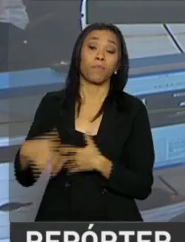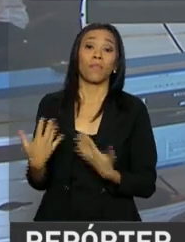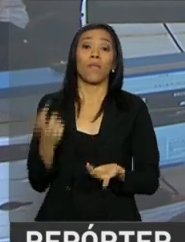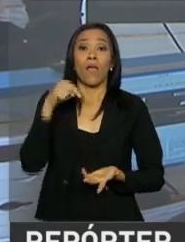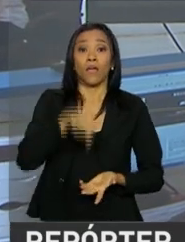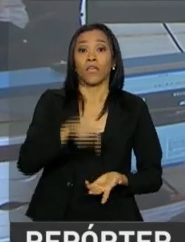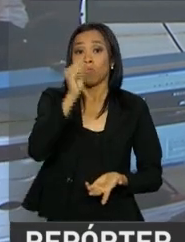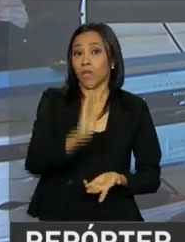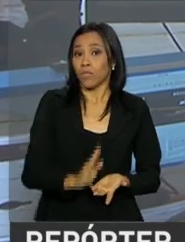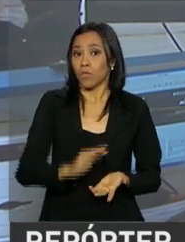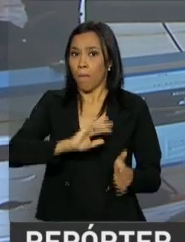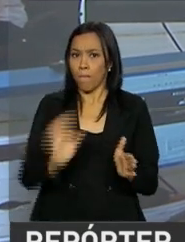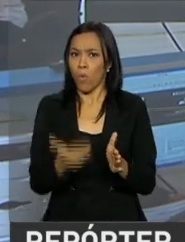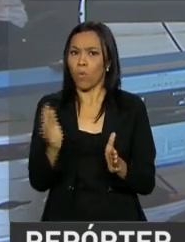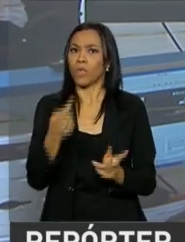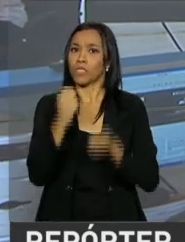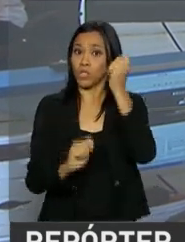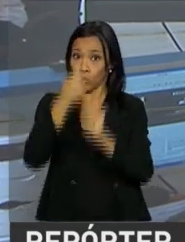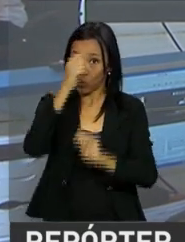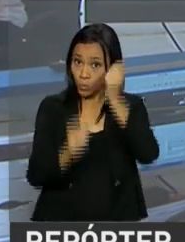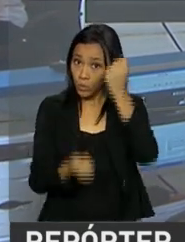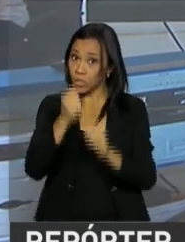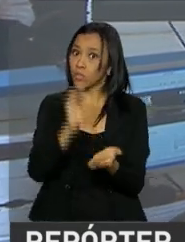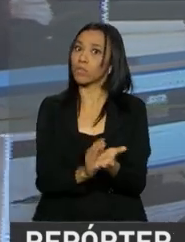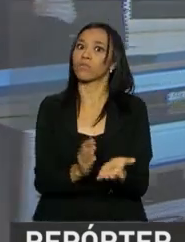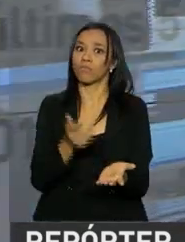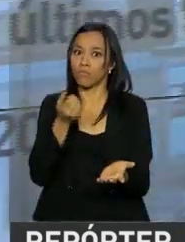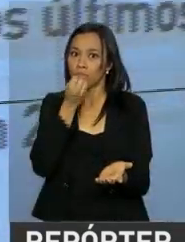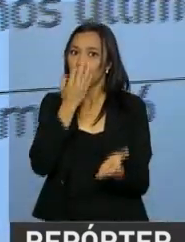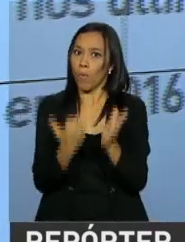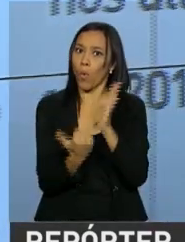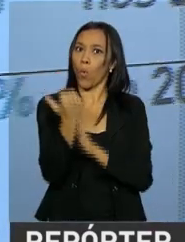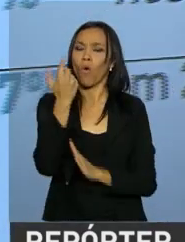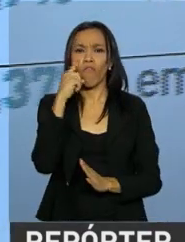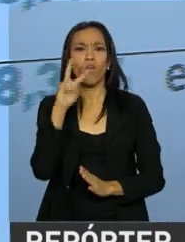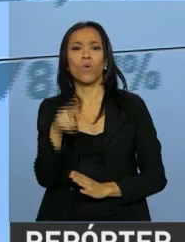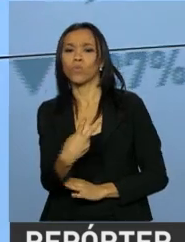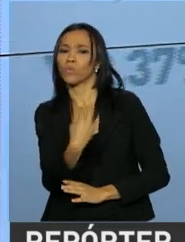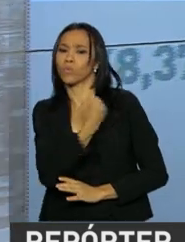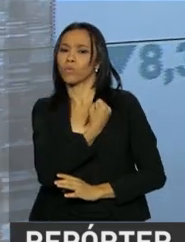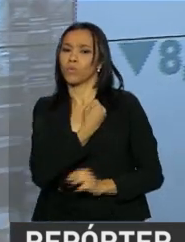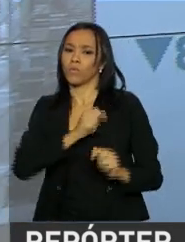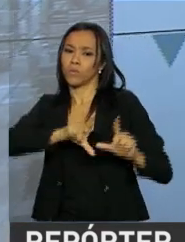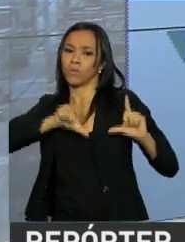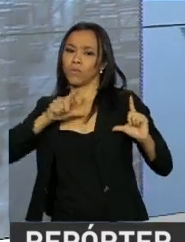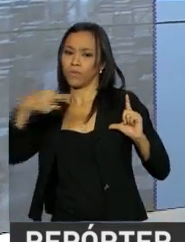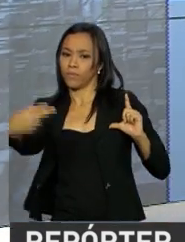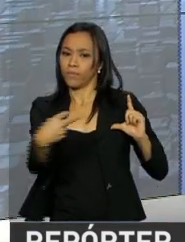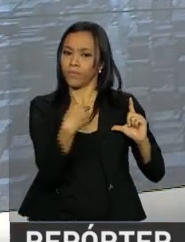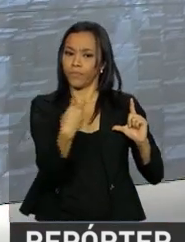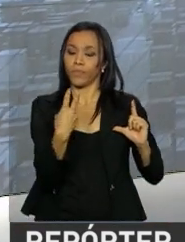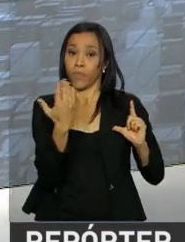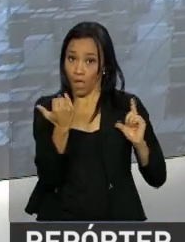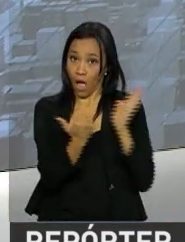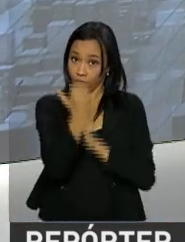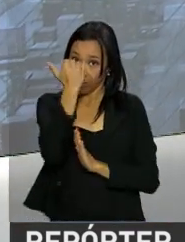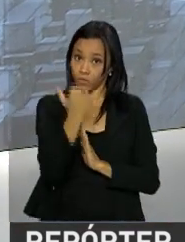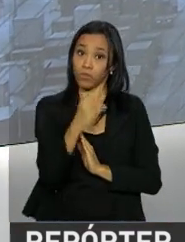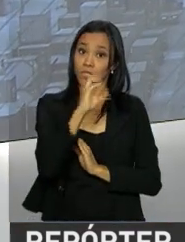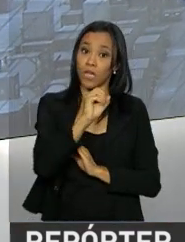Brasil, a produção das indústrias registrou ligeira alta. Vamos colocar aqui os números aqui no telão. Tá aqui, ó. O avanço foi